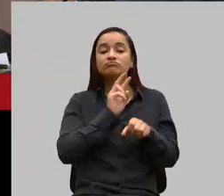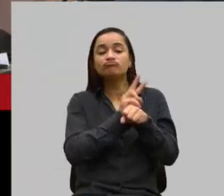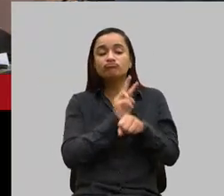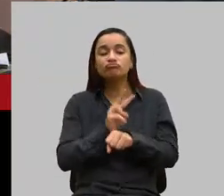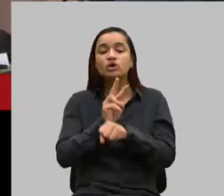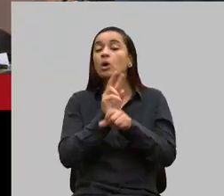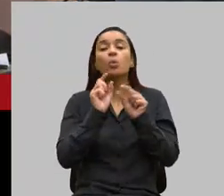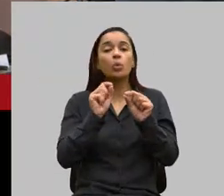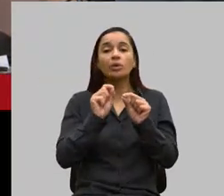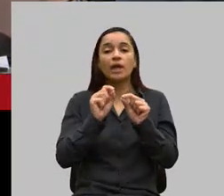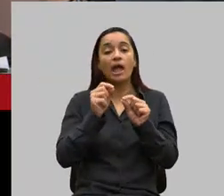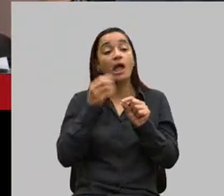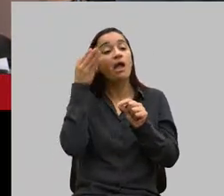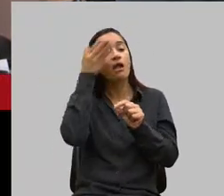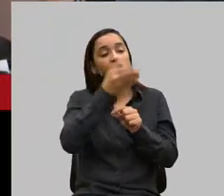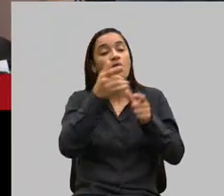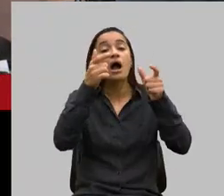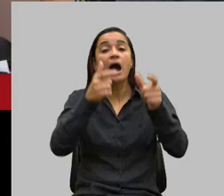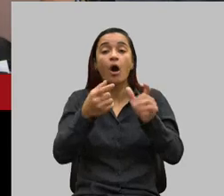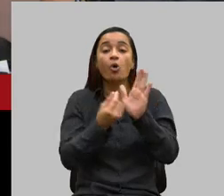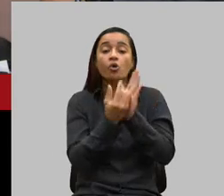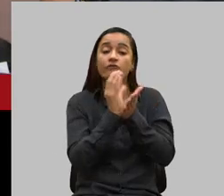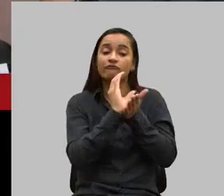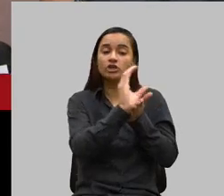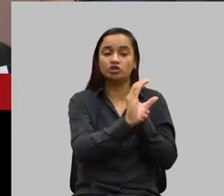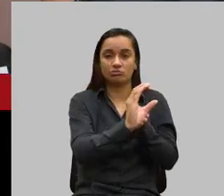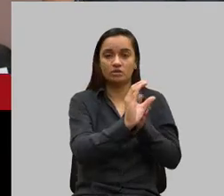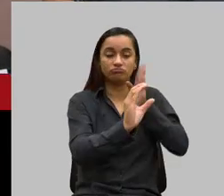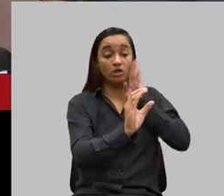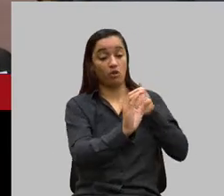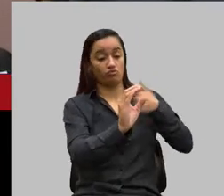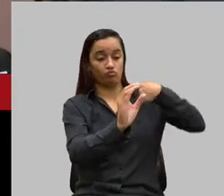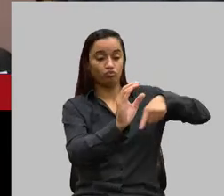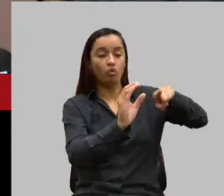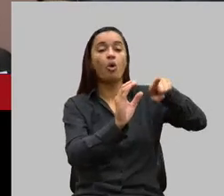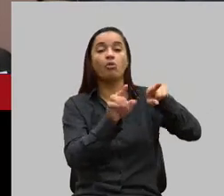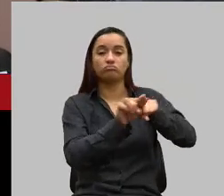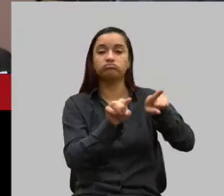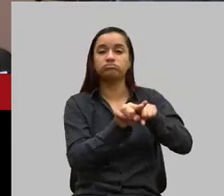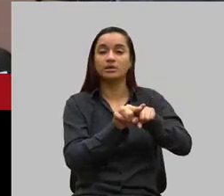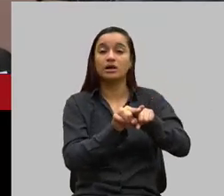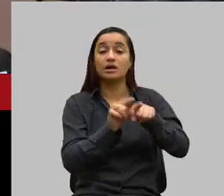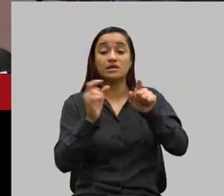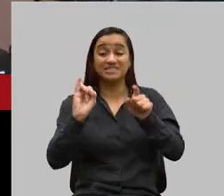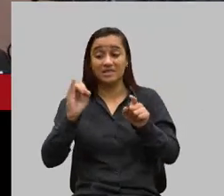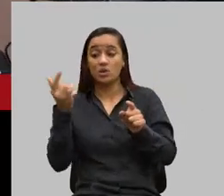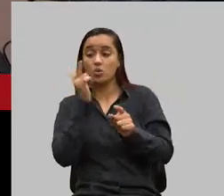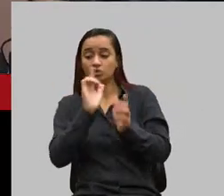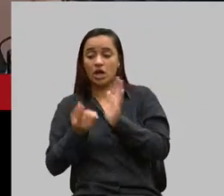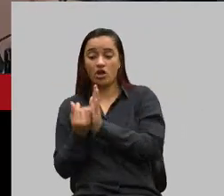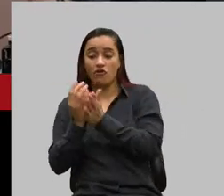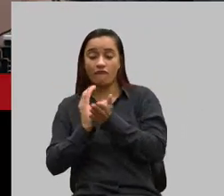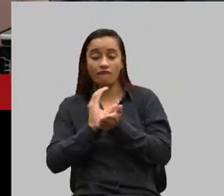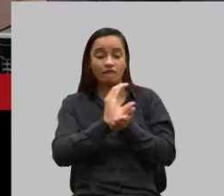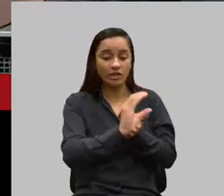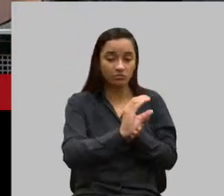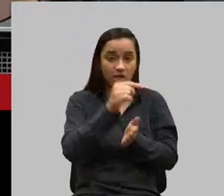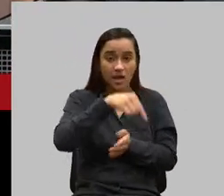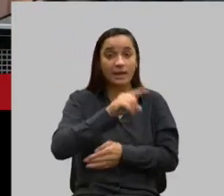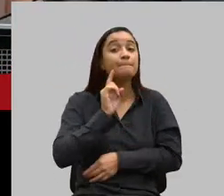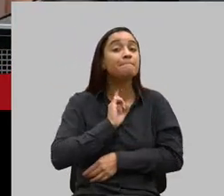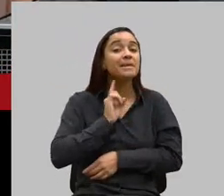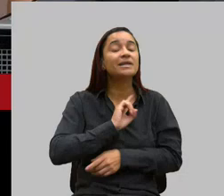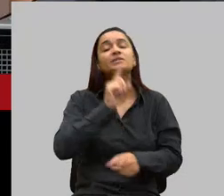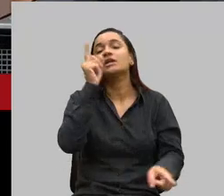onde o investimento está e quando o investimento vem ele encontra em Minas Gerais todas